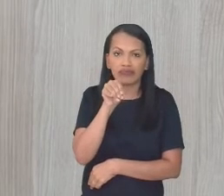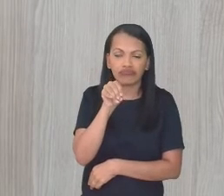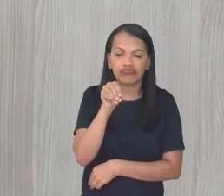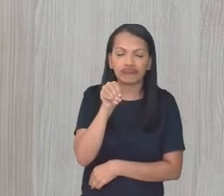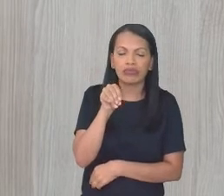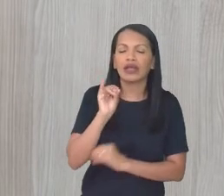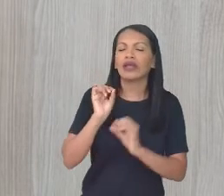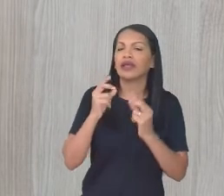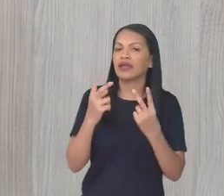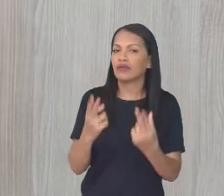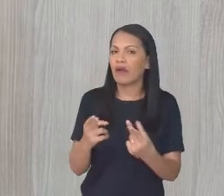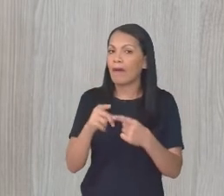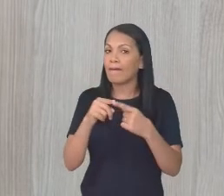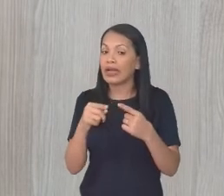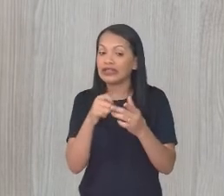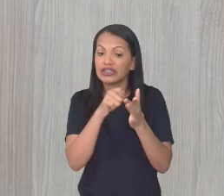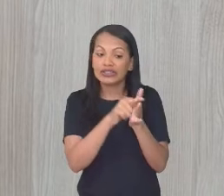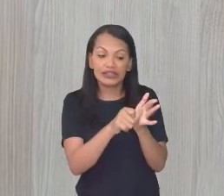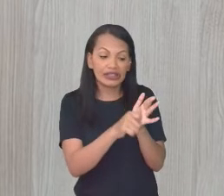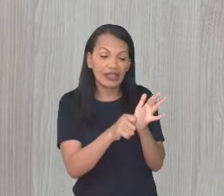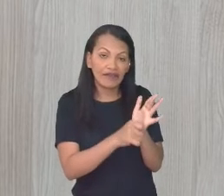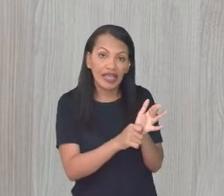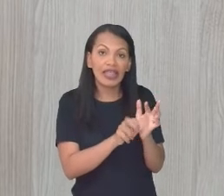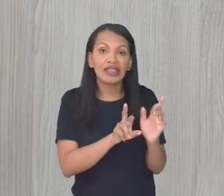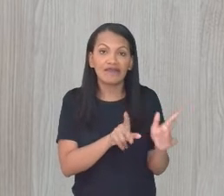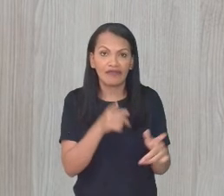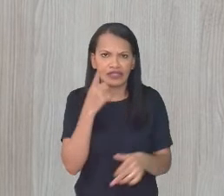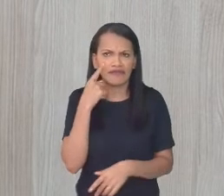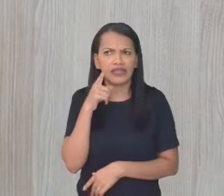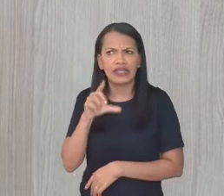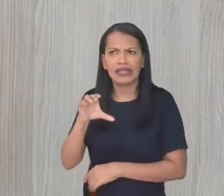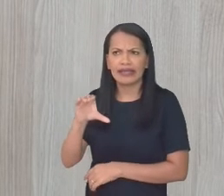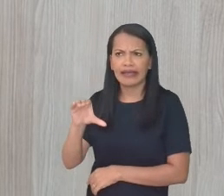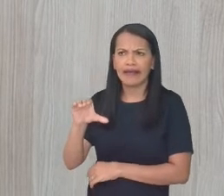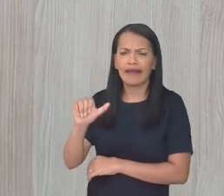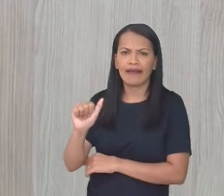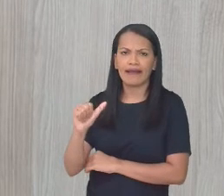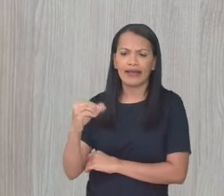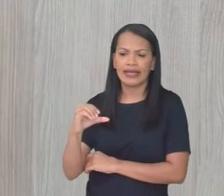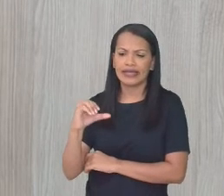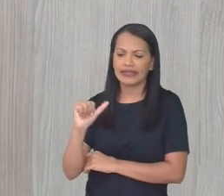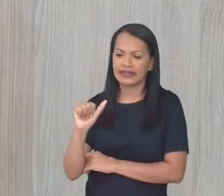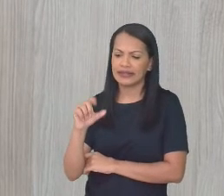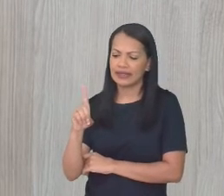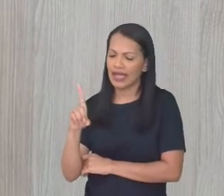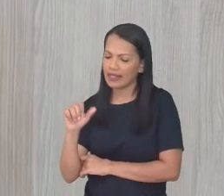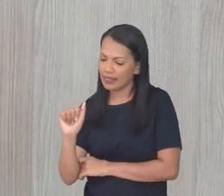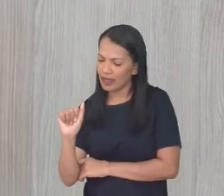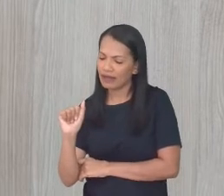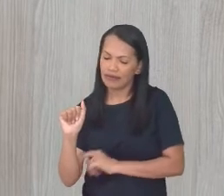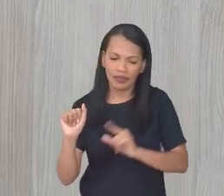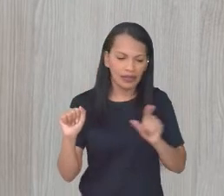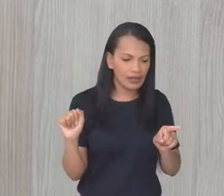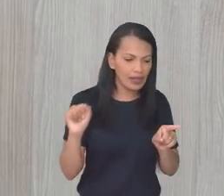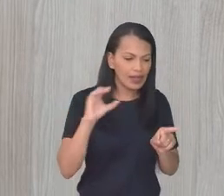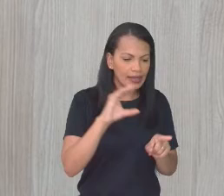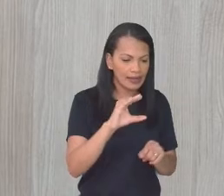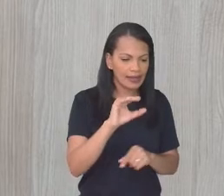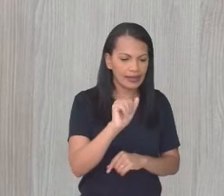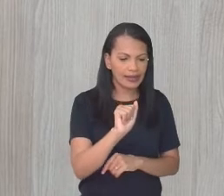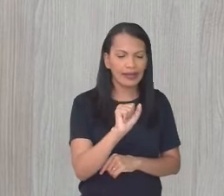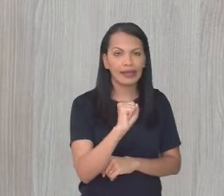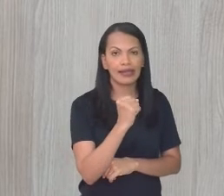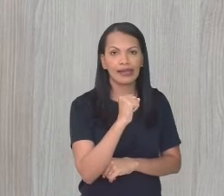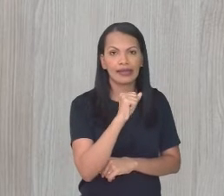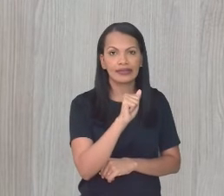não existe mais, e escrever com cedilha, você vai estar alterando o sentido da palavra. Então, ele pode